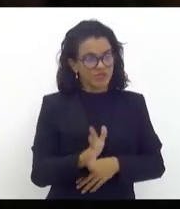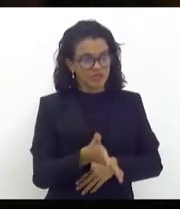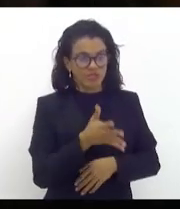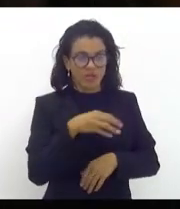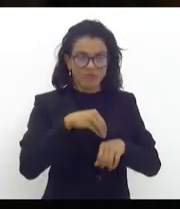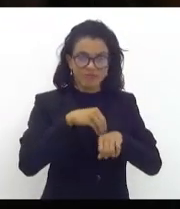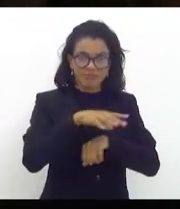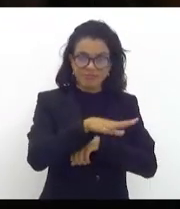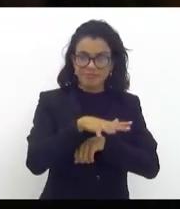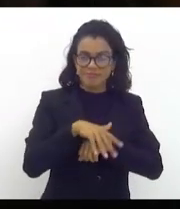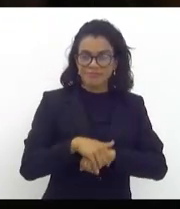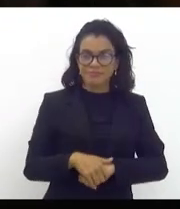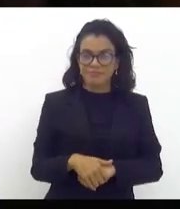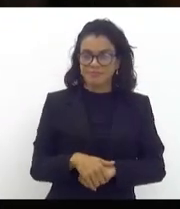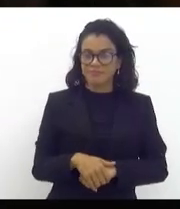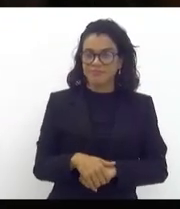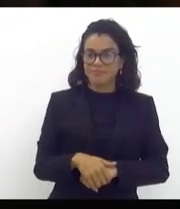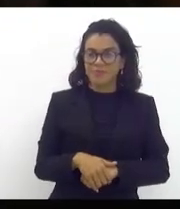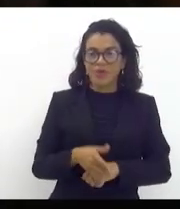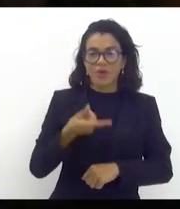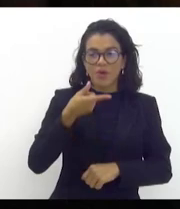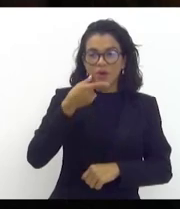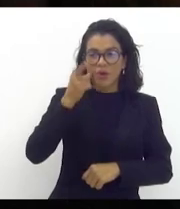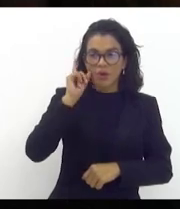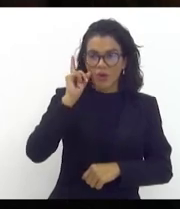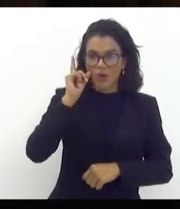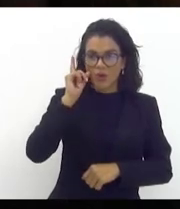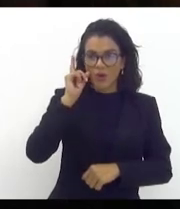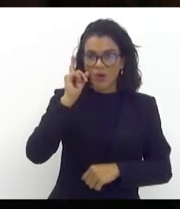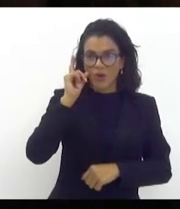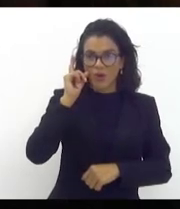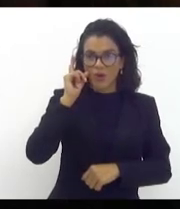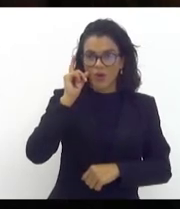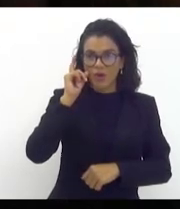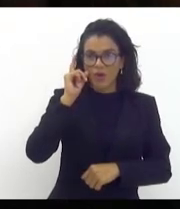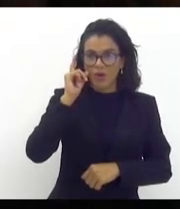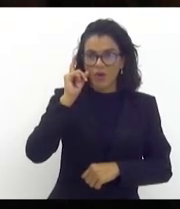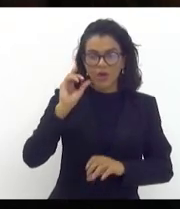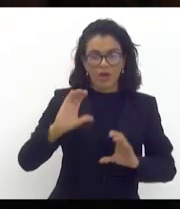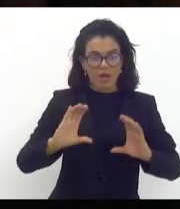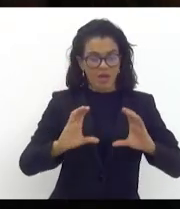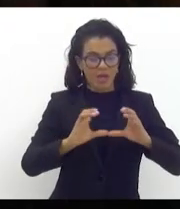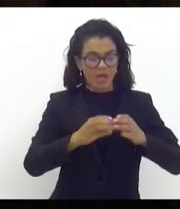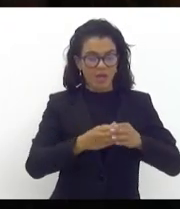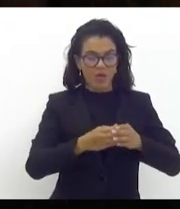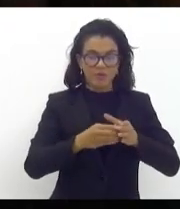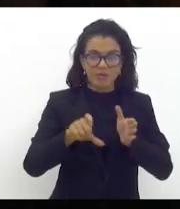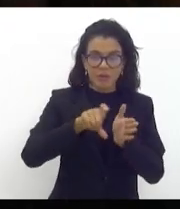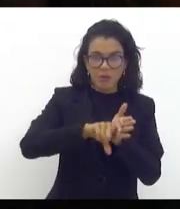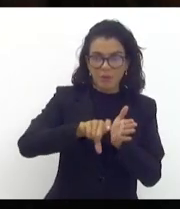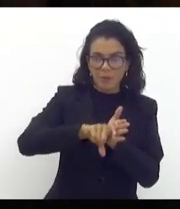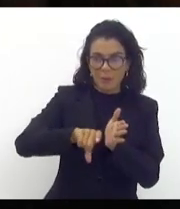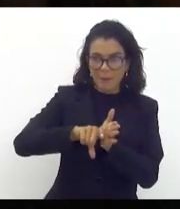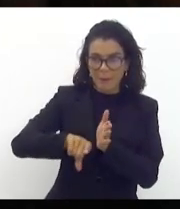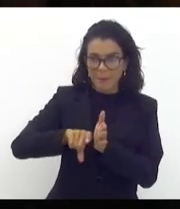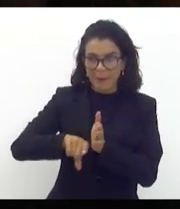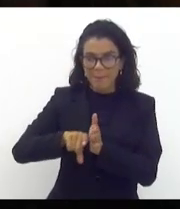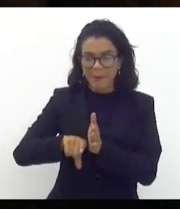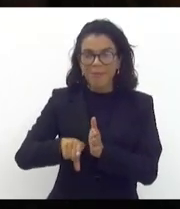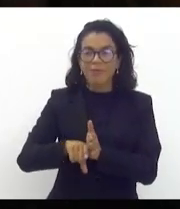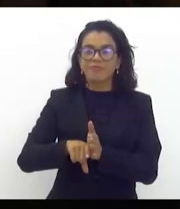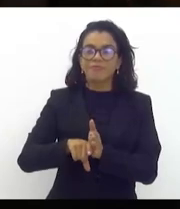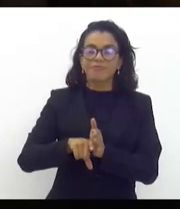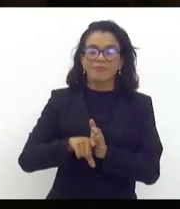senhora presidente, ontem, a Comissão de Tributação, presidida